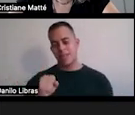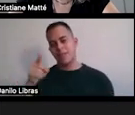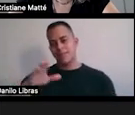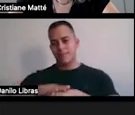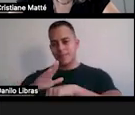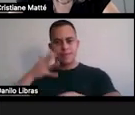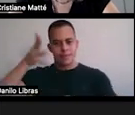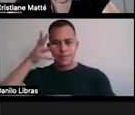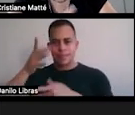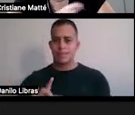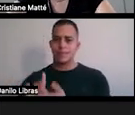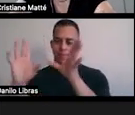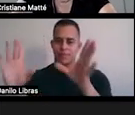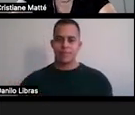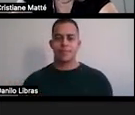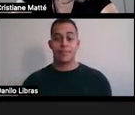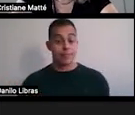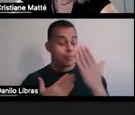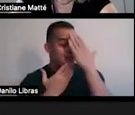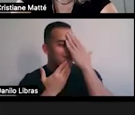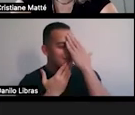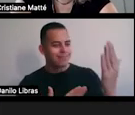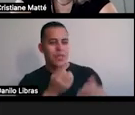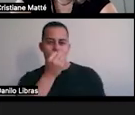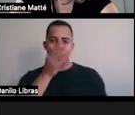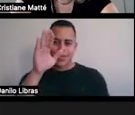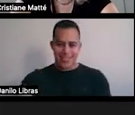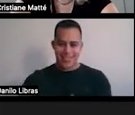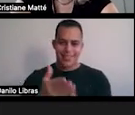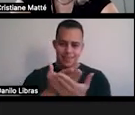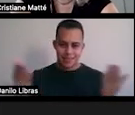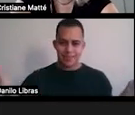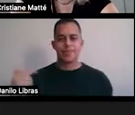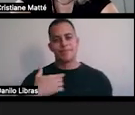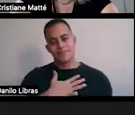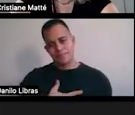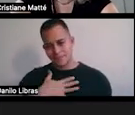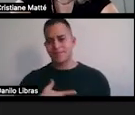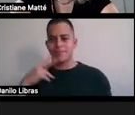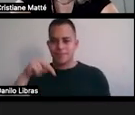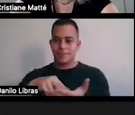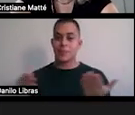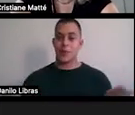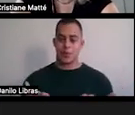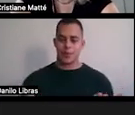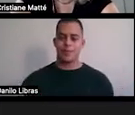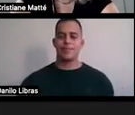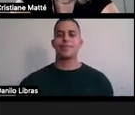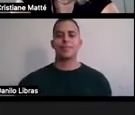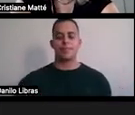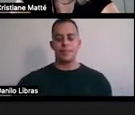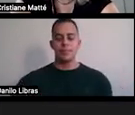ti. Muito obrigada. Boa tarde a todas e todos. É uma felicidade muito grande para mim estar aqui e